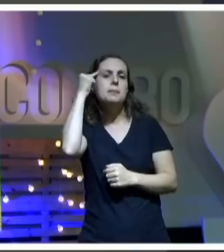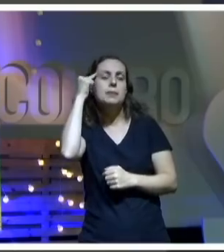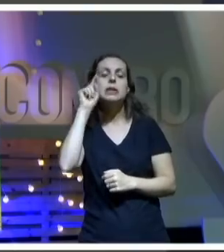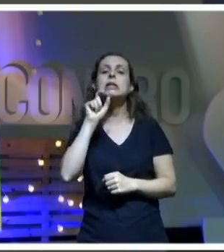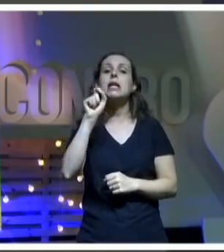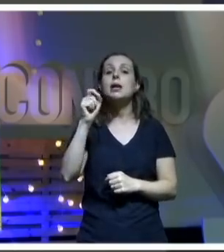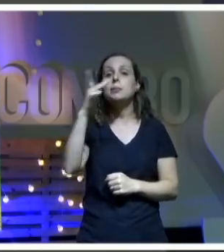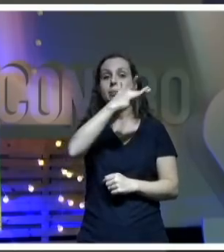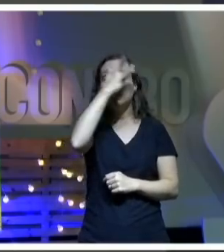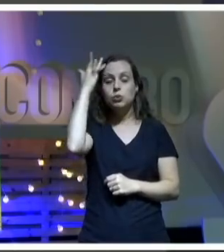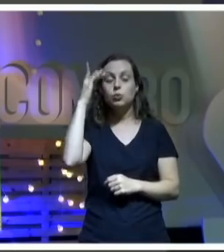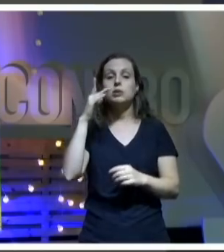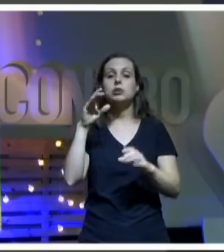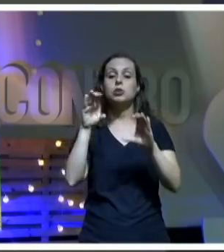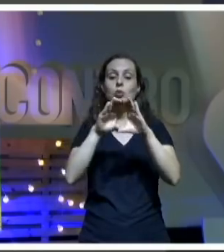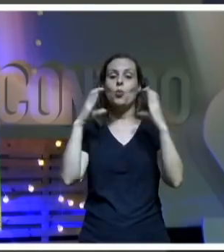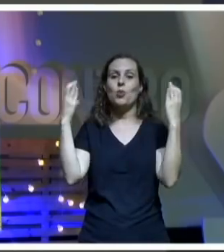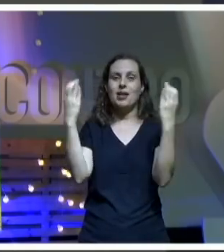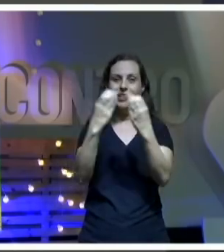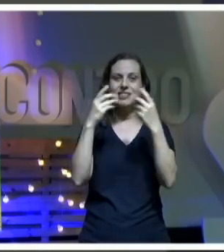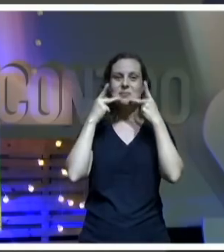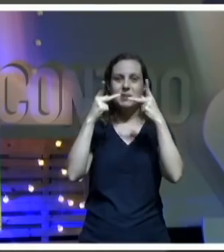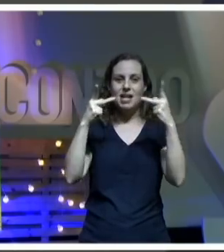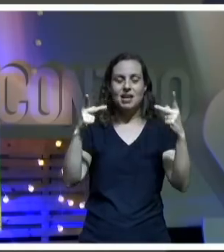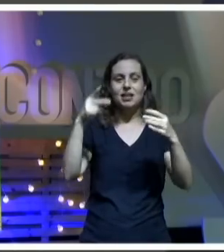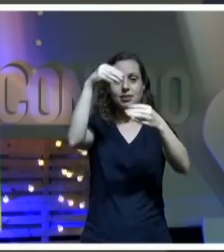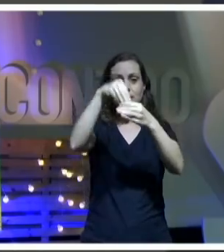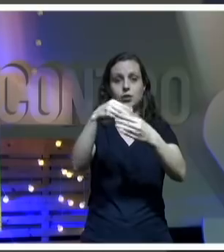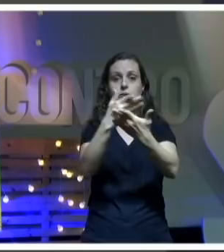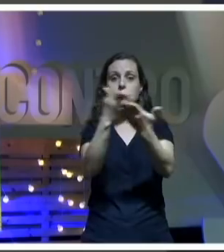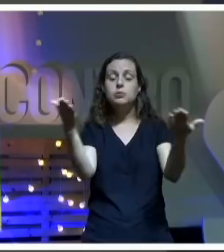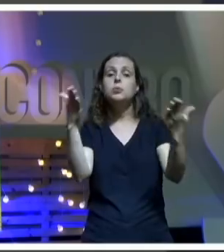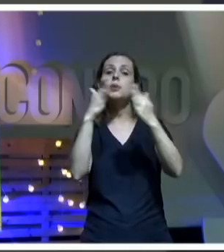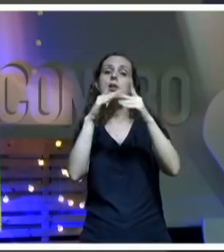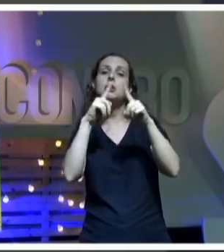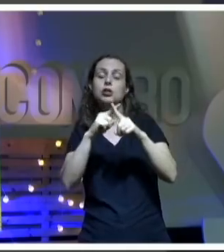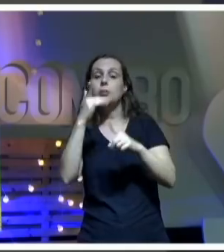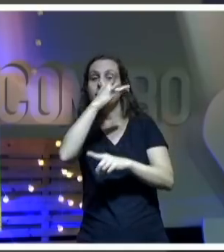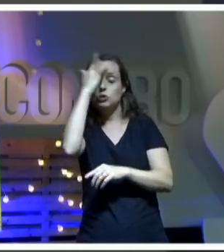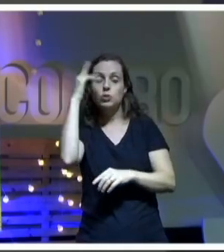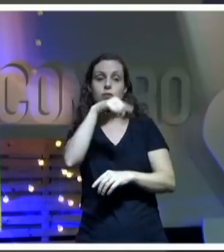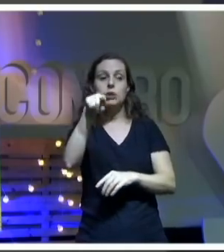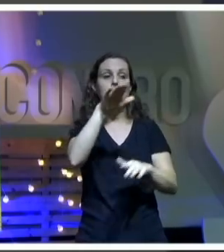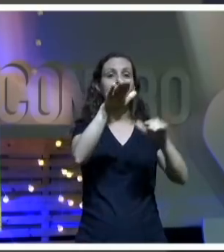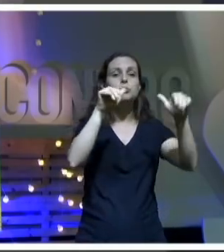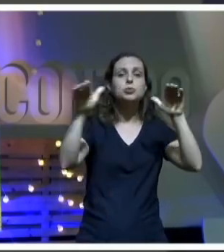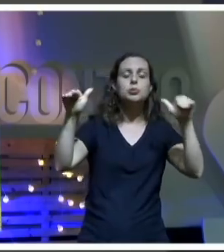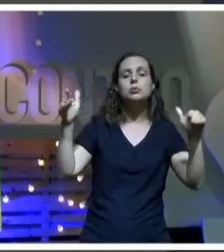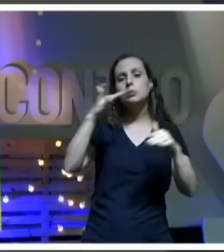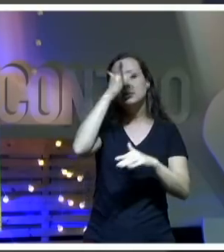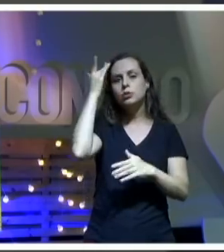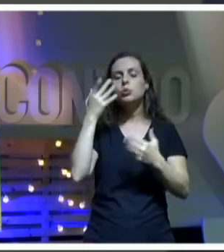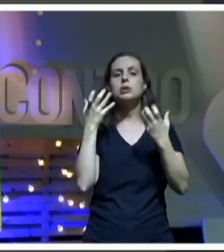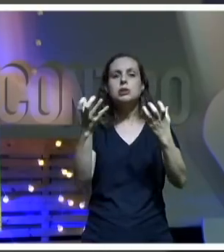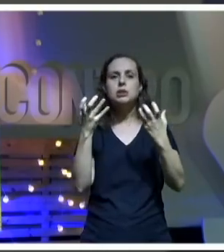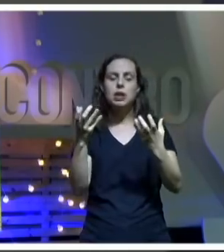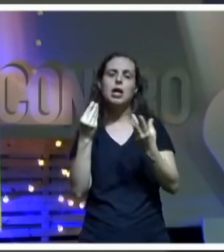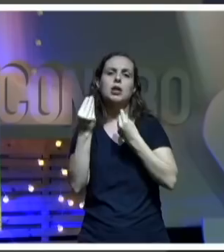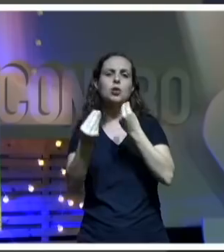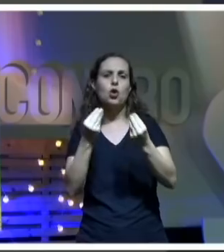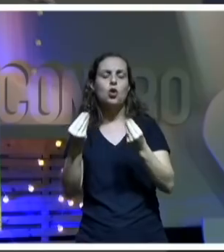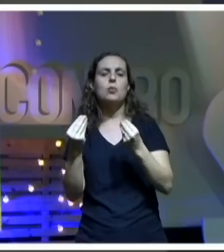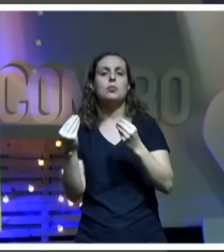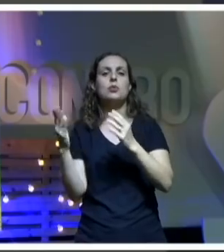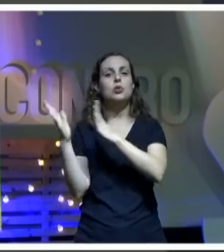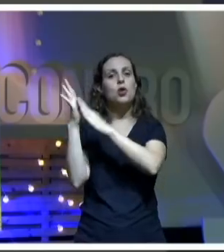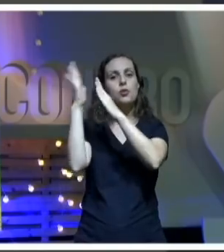que pregam os congressos da sua igreja quem são as pessoas que você chama lá quando você quer fazer um movimento negócio